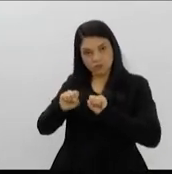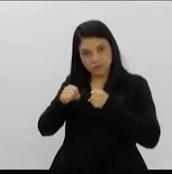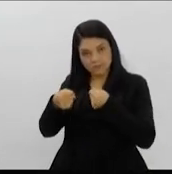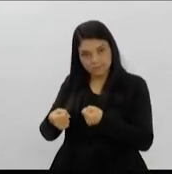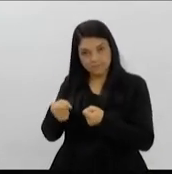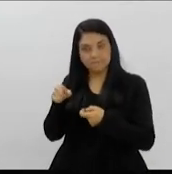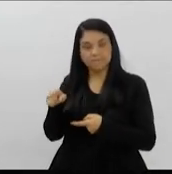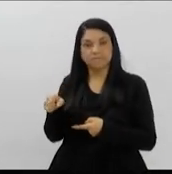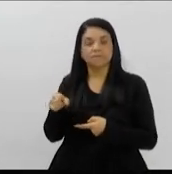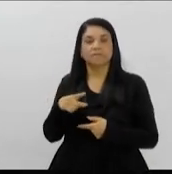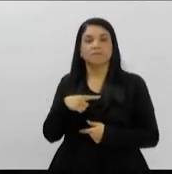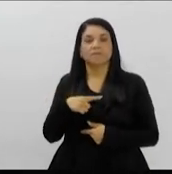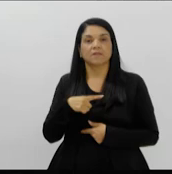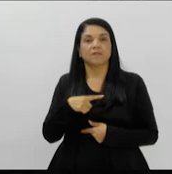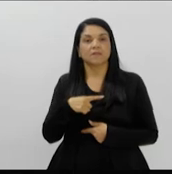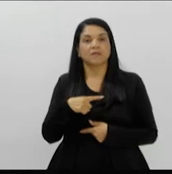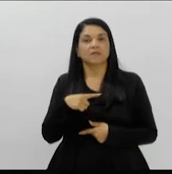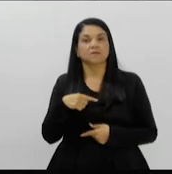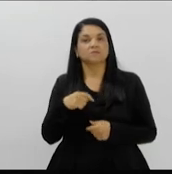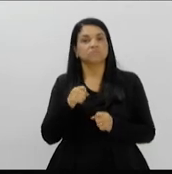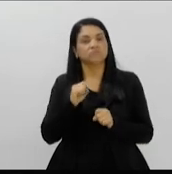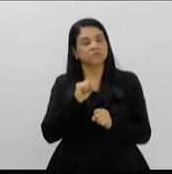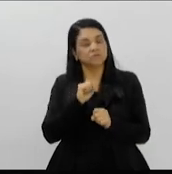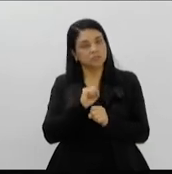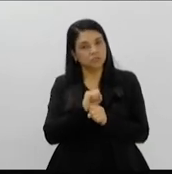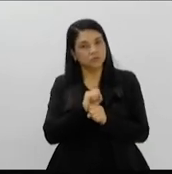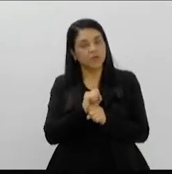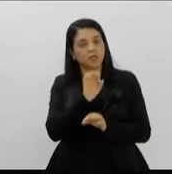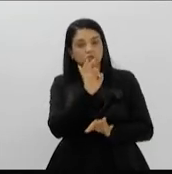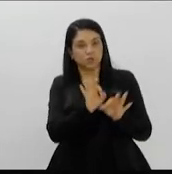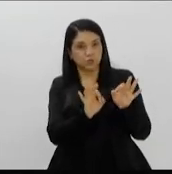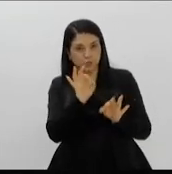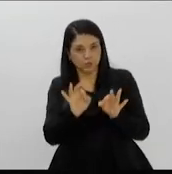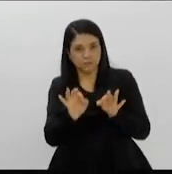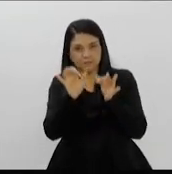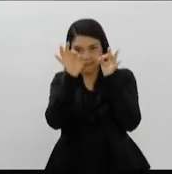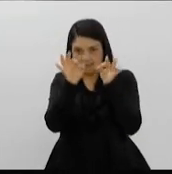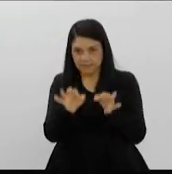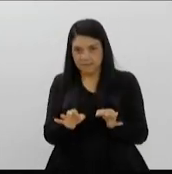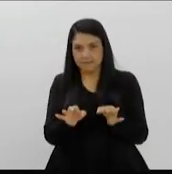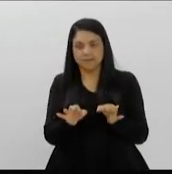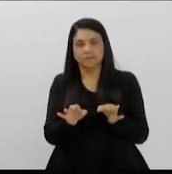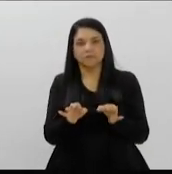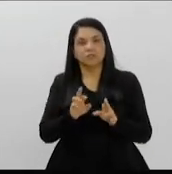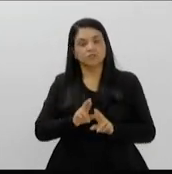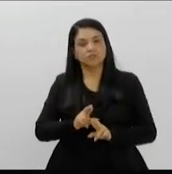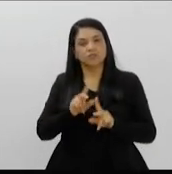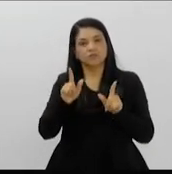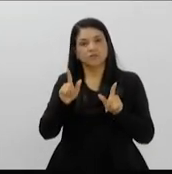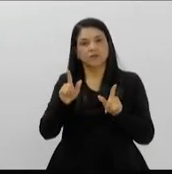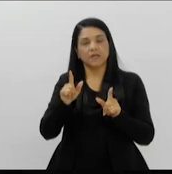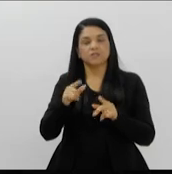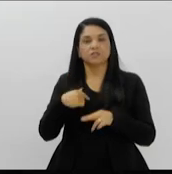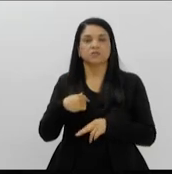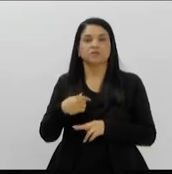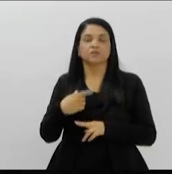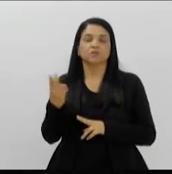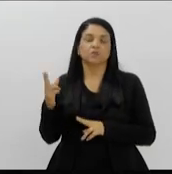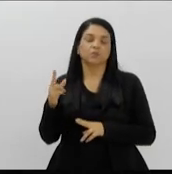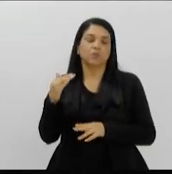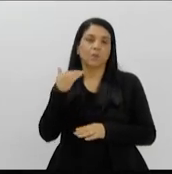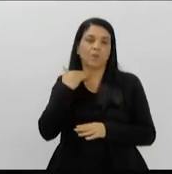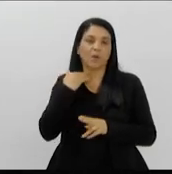ter. Mas a gente espera que seja feita justiça, diferentemente do caso da Caixa Econômica